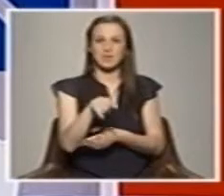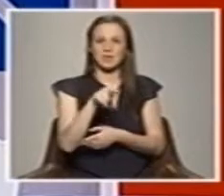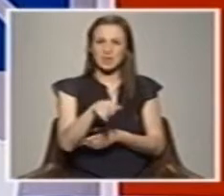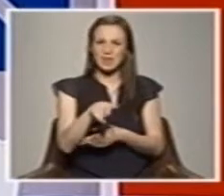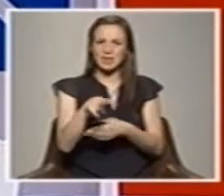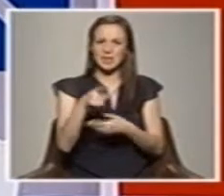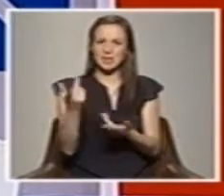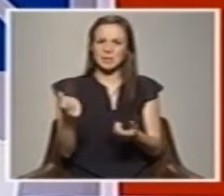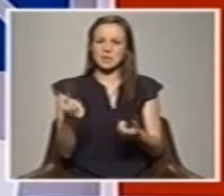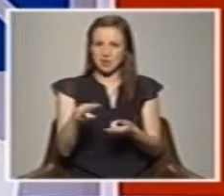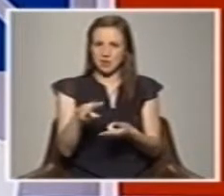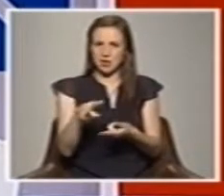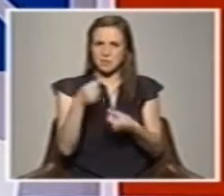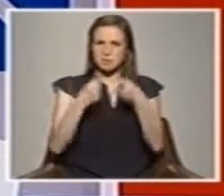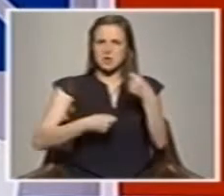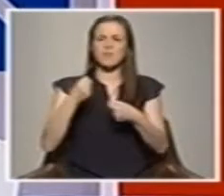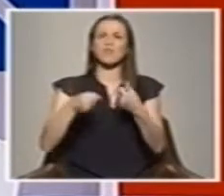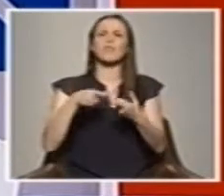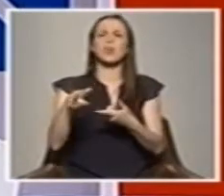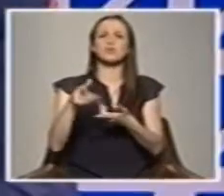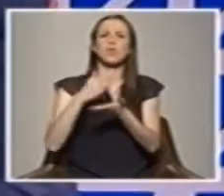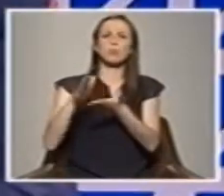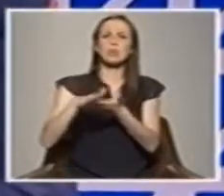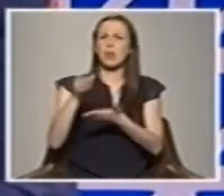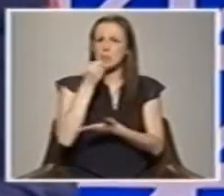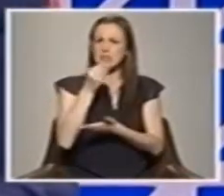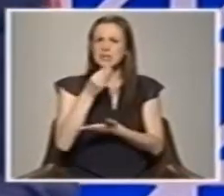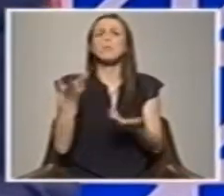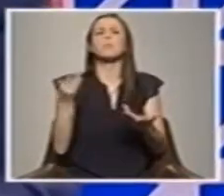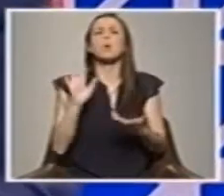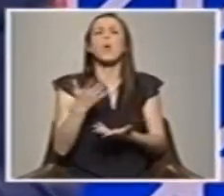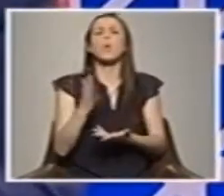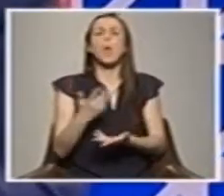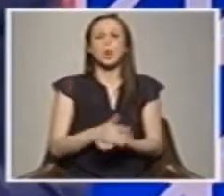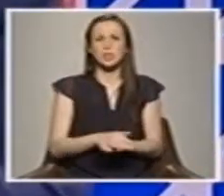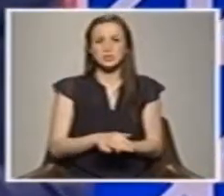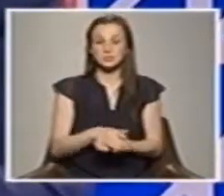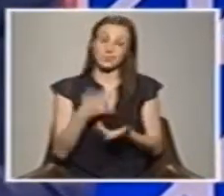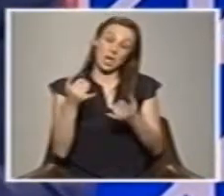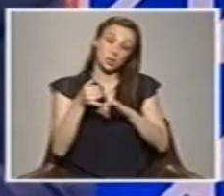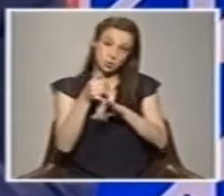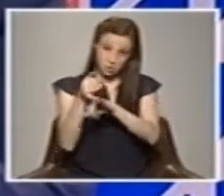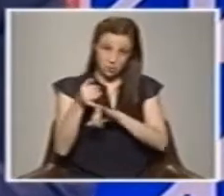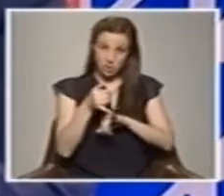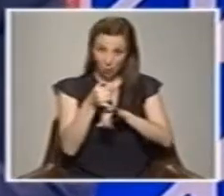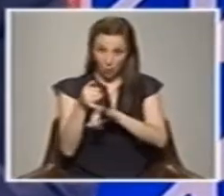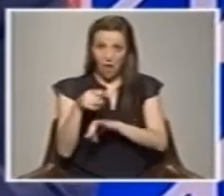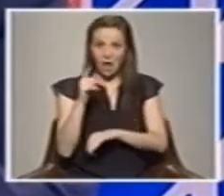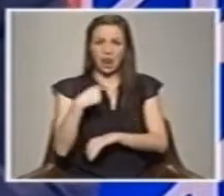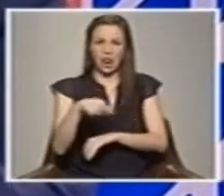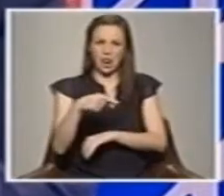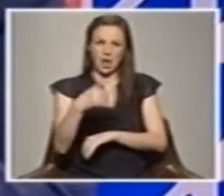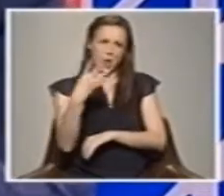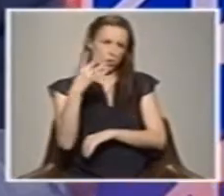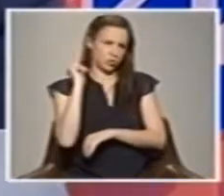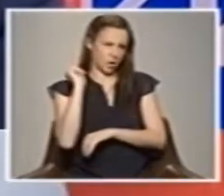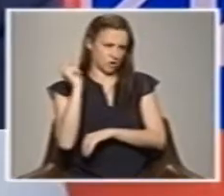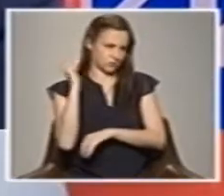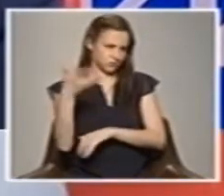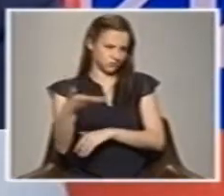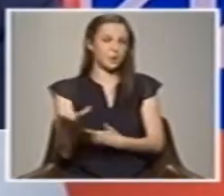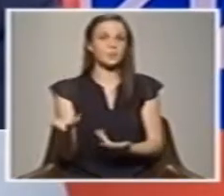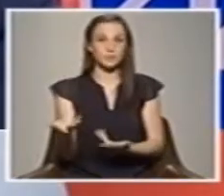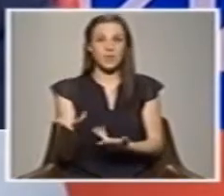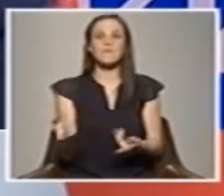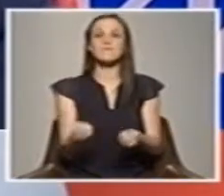desperdício alimentar. Que manifesto é este? É um manifesto, quer dizer, a associação existe há 4 anos, existe para promover